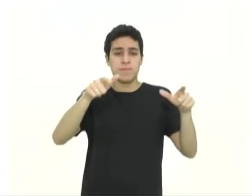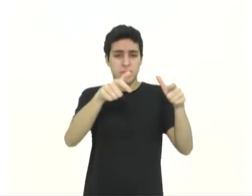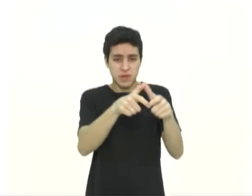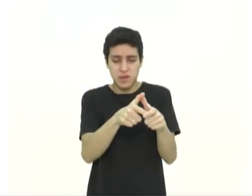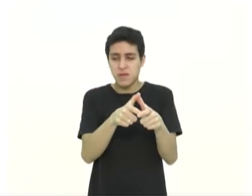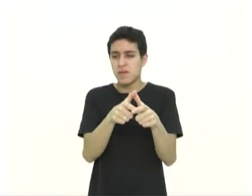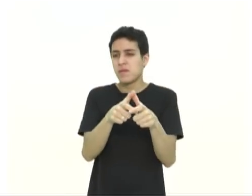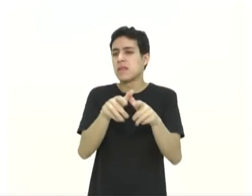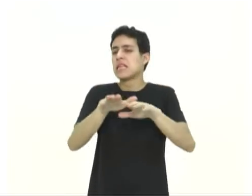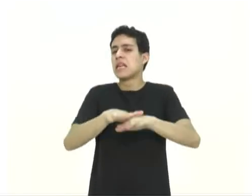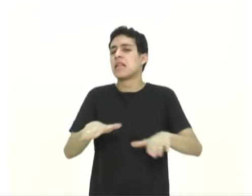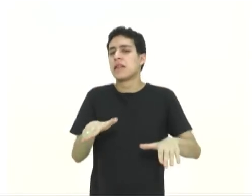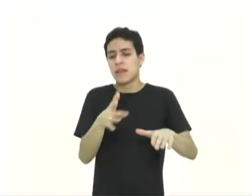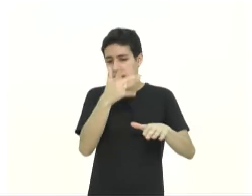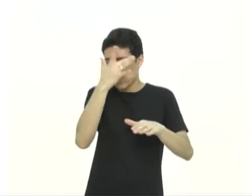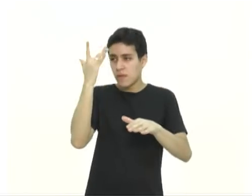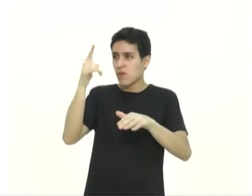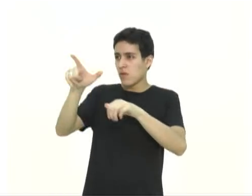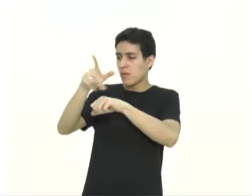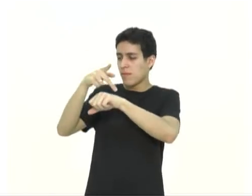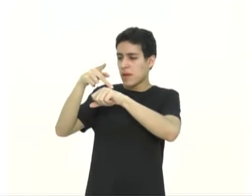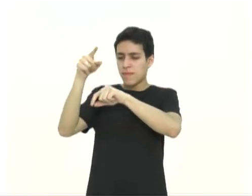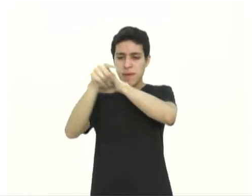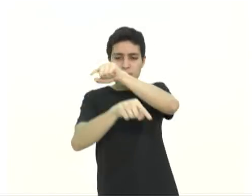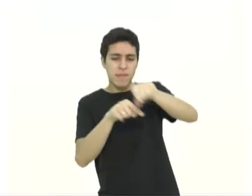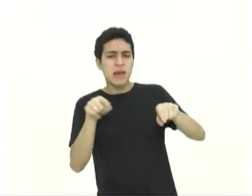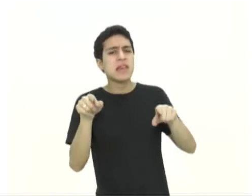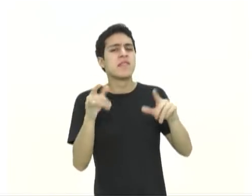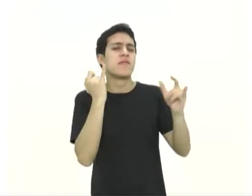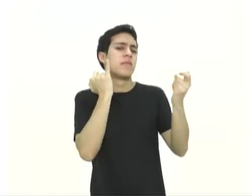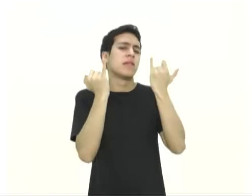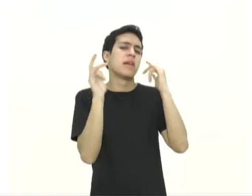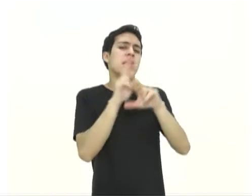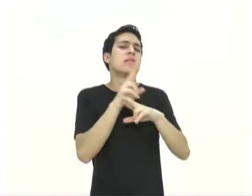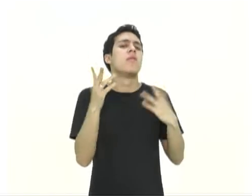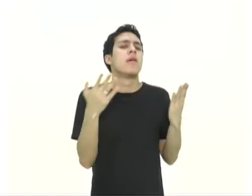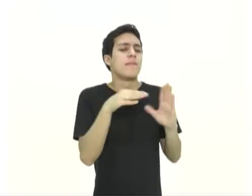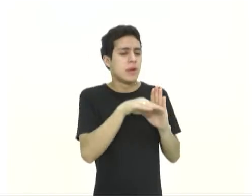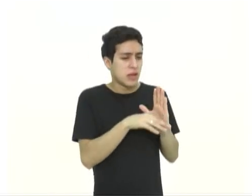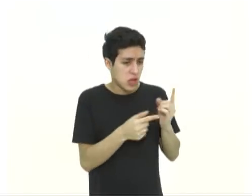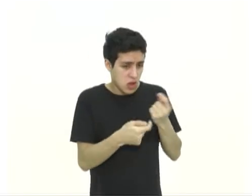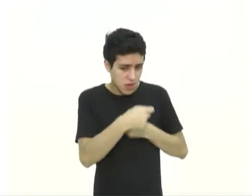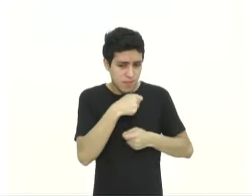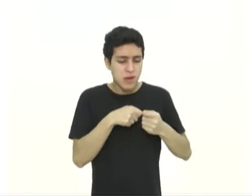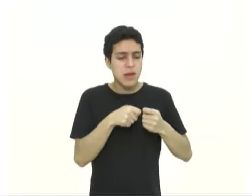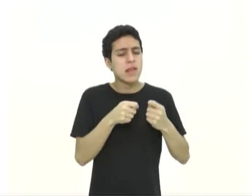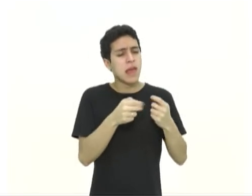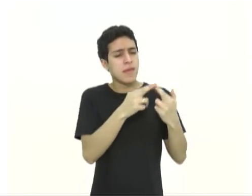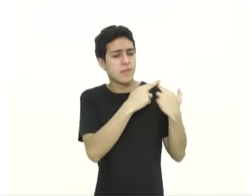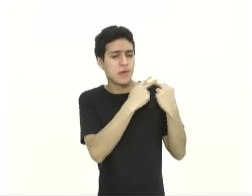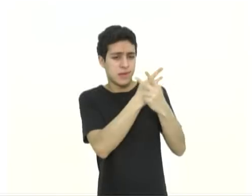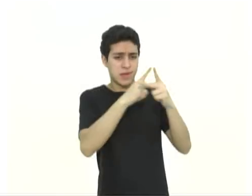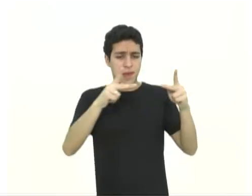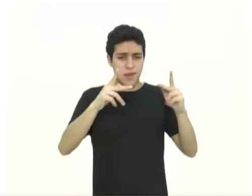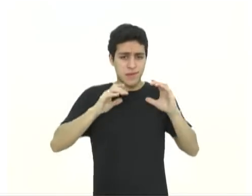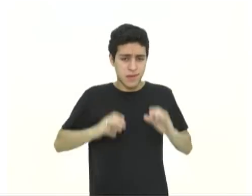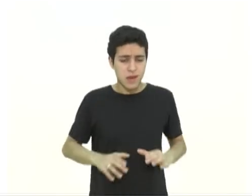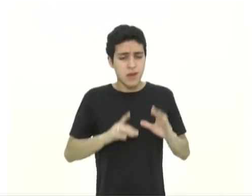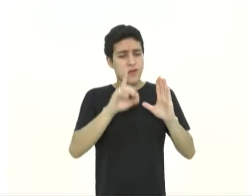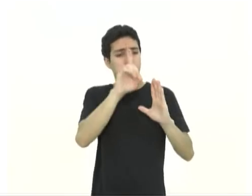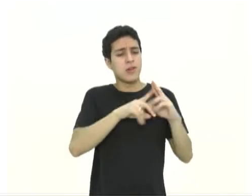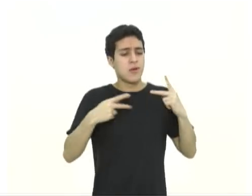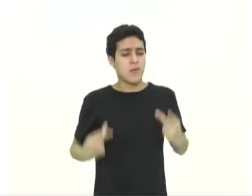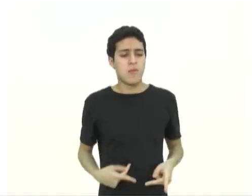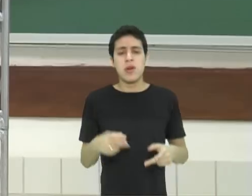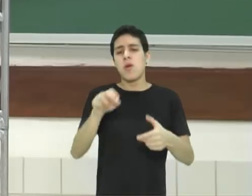pessoas deslocadas. Esta afirmação está relacionada aos planos econômicos, deveres dos cidadãos, direitos humanos ou